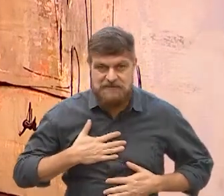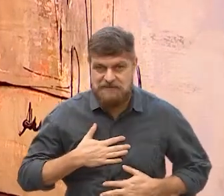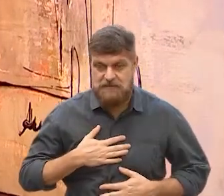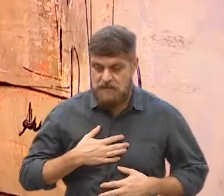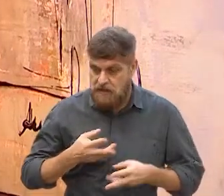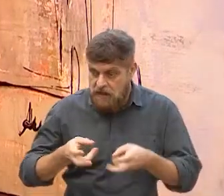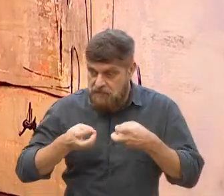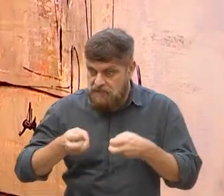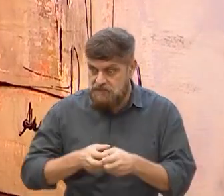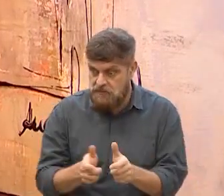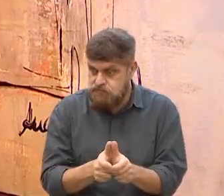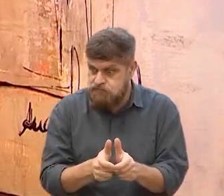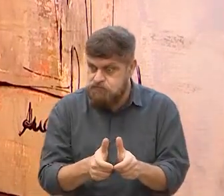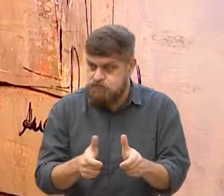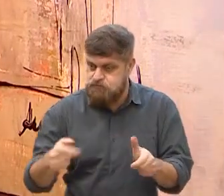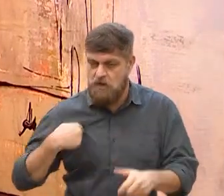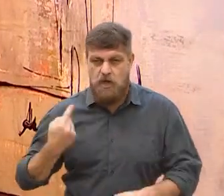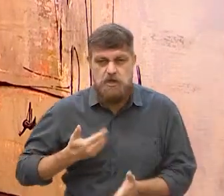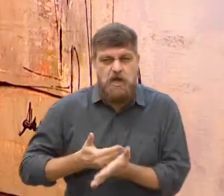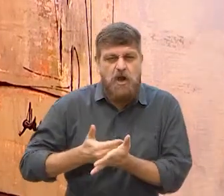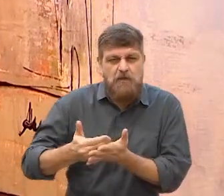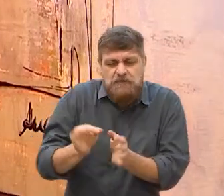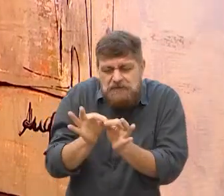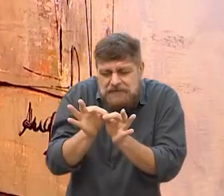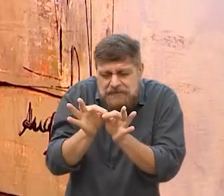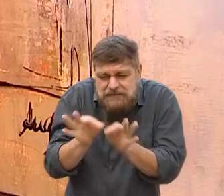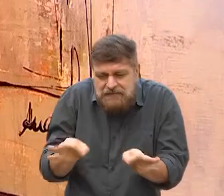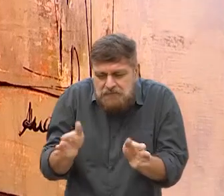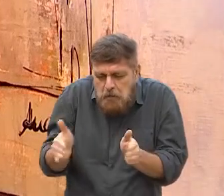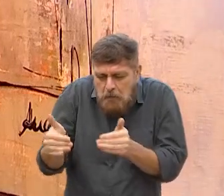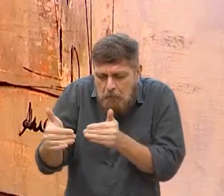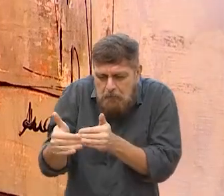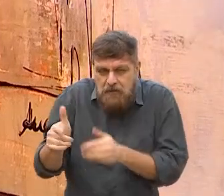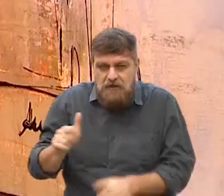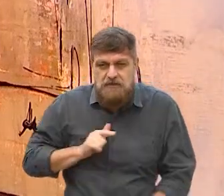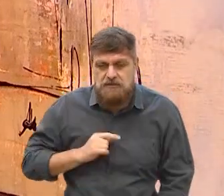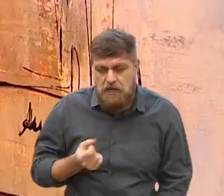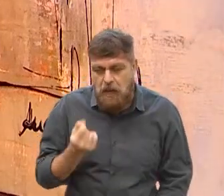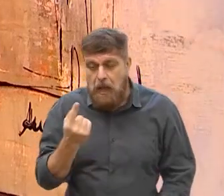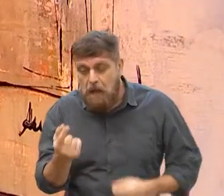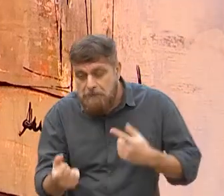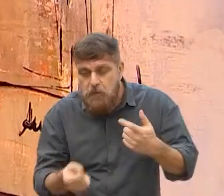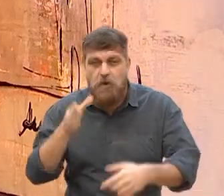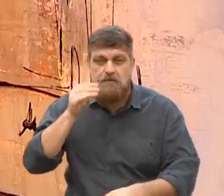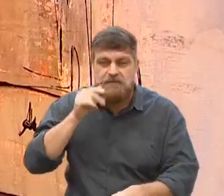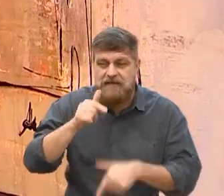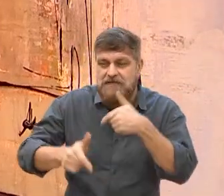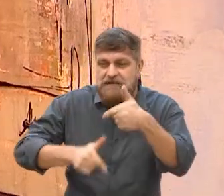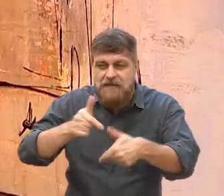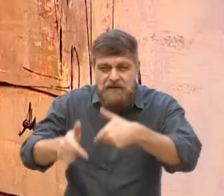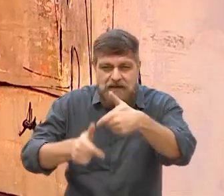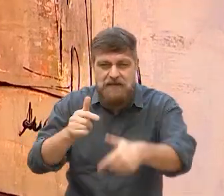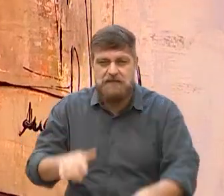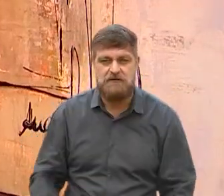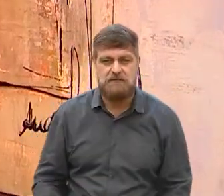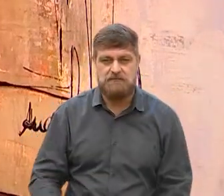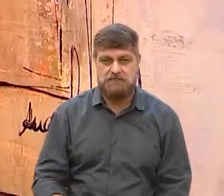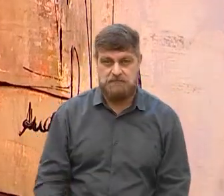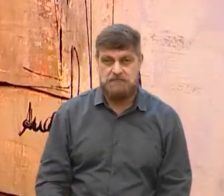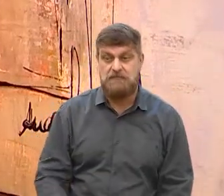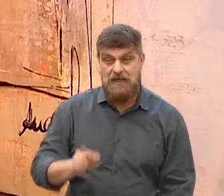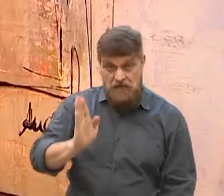economia, entra em uma curva descendente. Neste cenário, encontramos Cássia Adala, empresária que